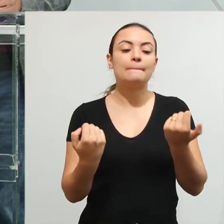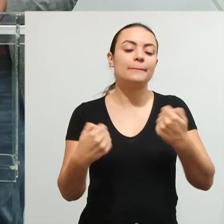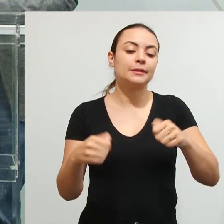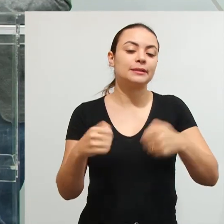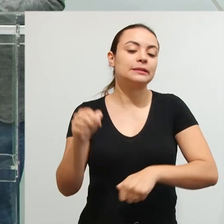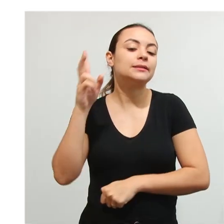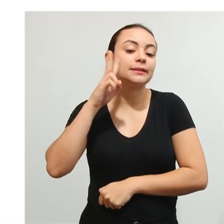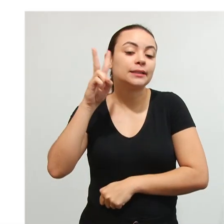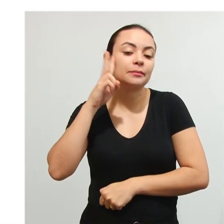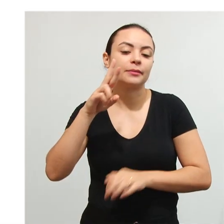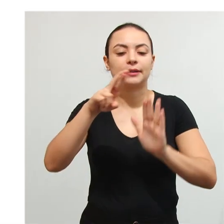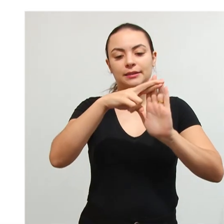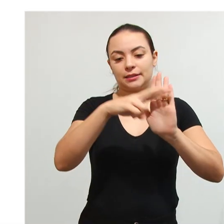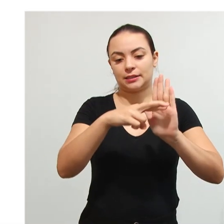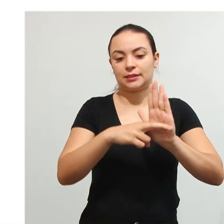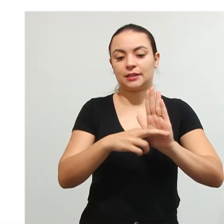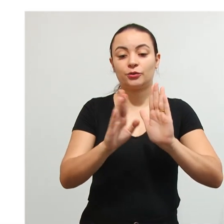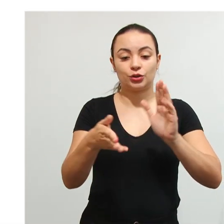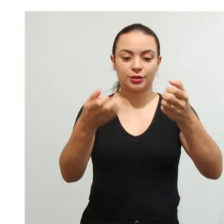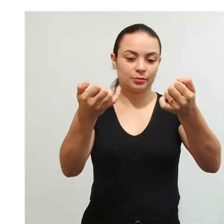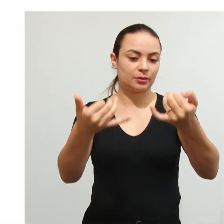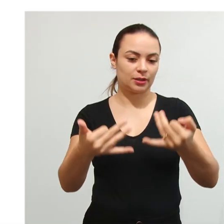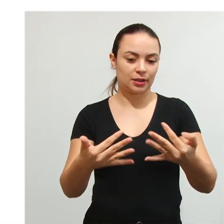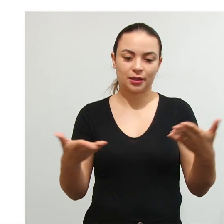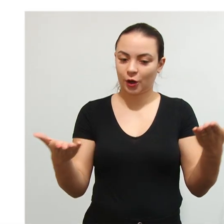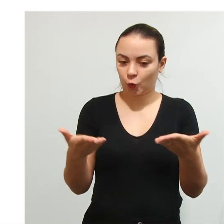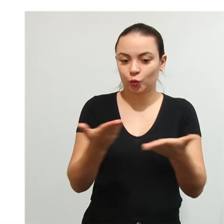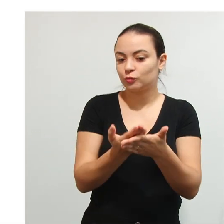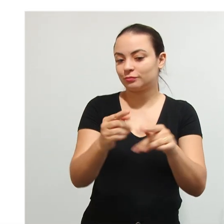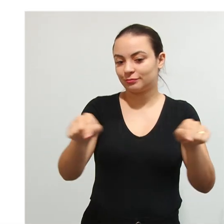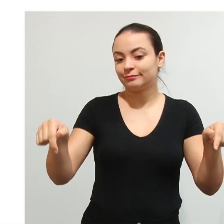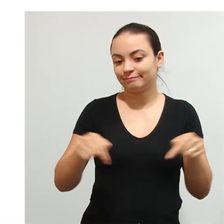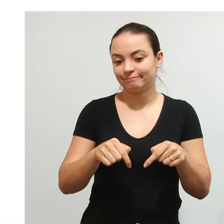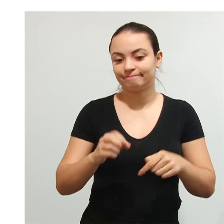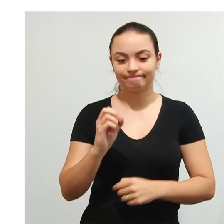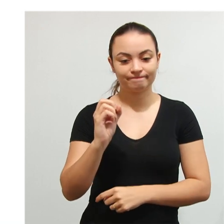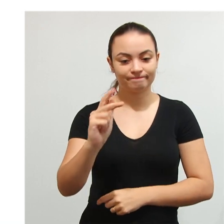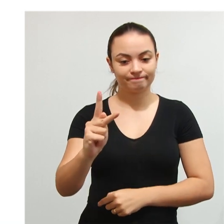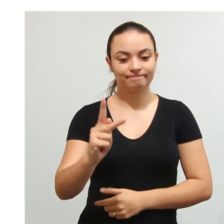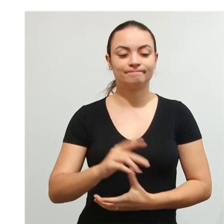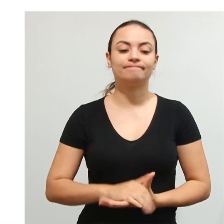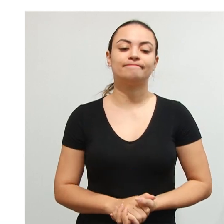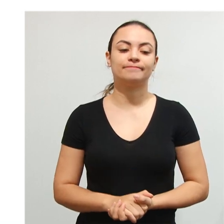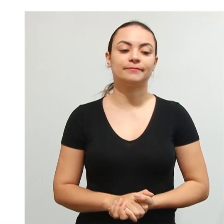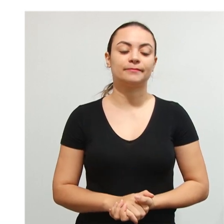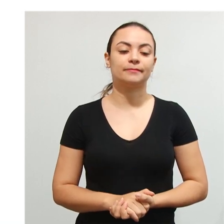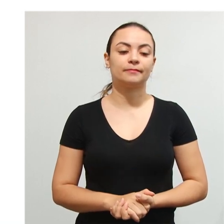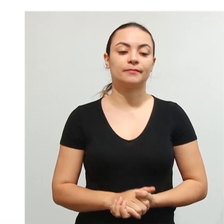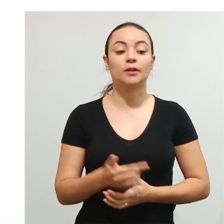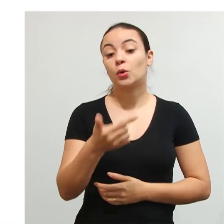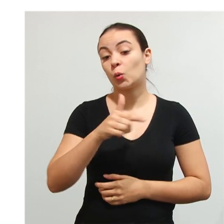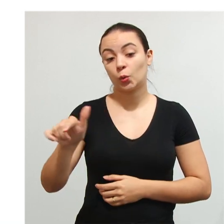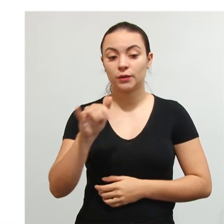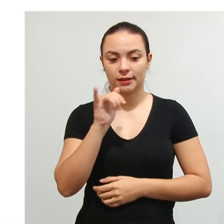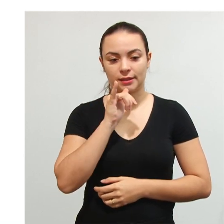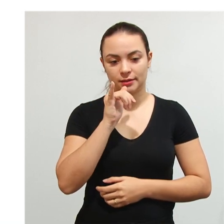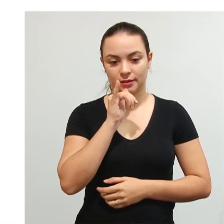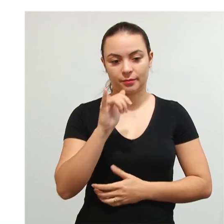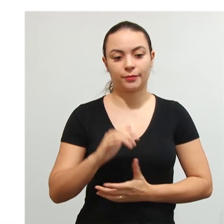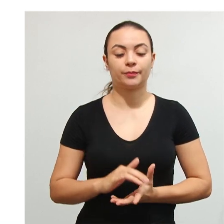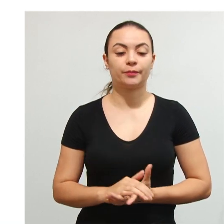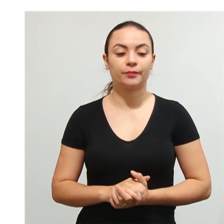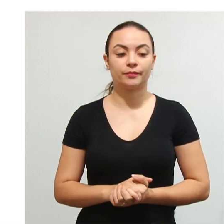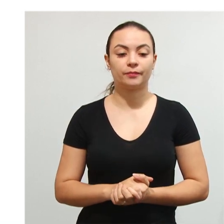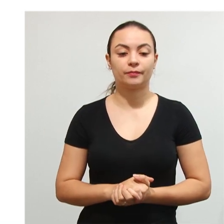outra outra situação por exemplo se eu tenho uma taxa anual uma taxa maior e quero voltar para uma taxa